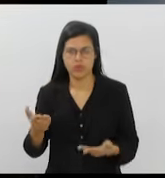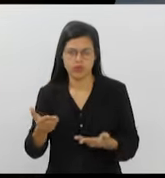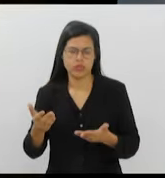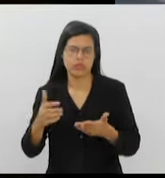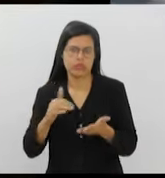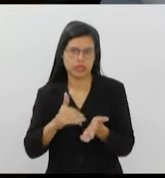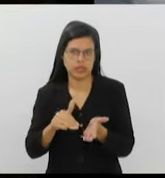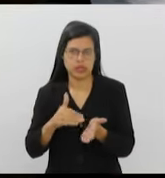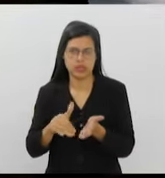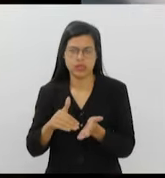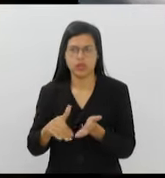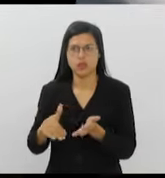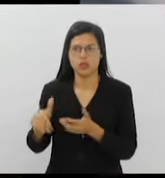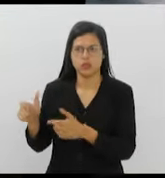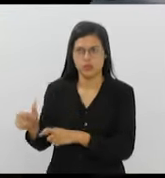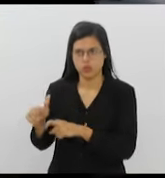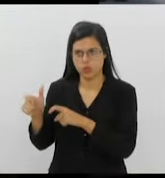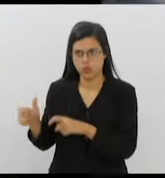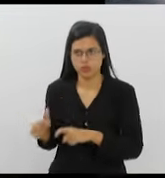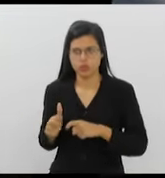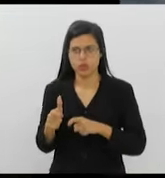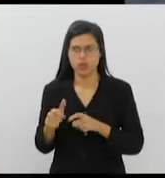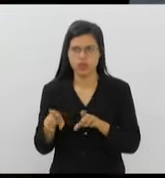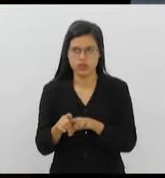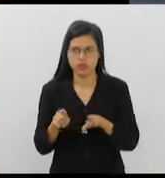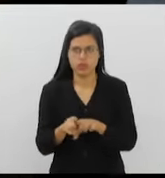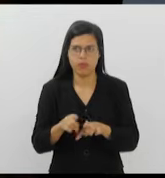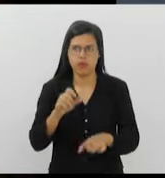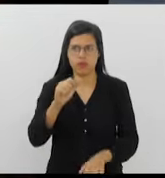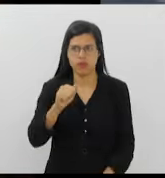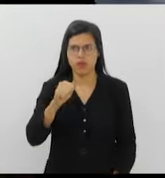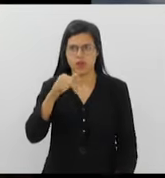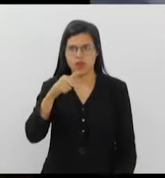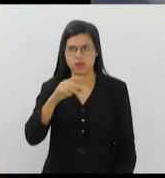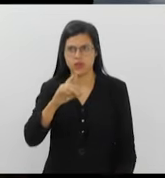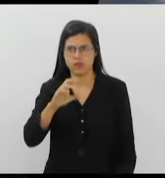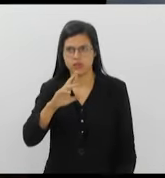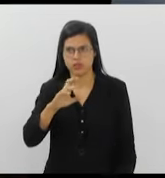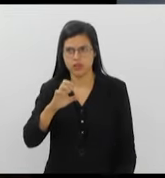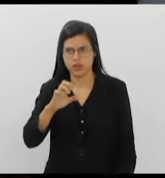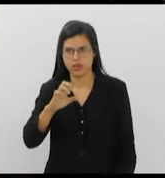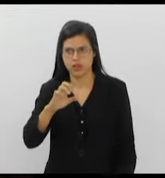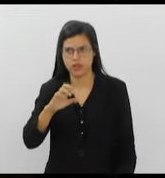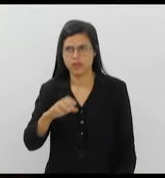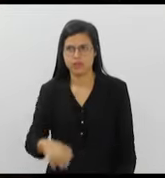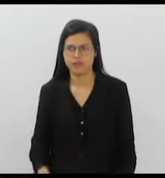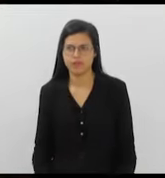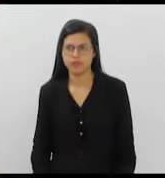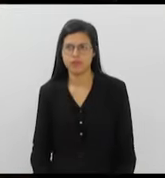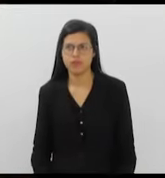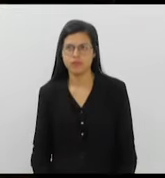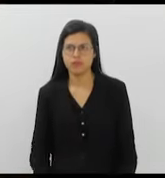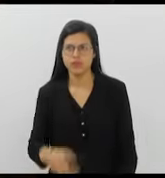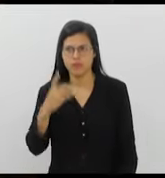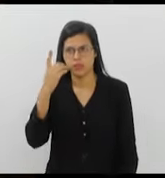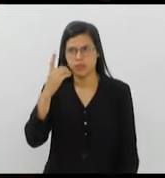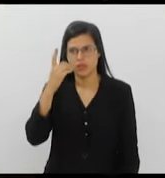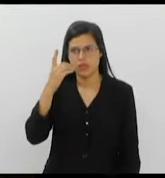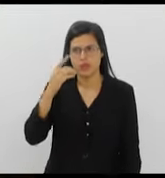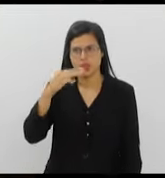Agricultura, o próprio deputado André Correia, que Vossa Excelência sabe disso, deputado Marta